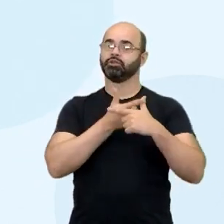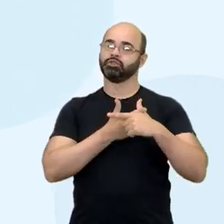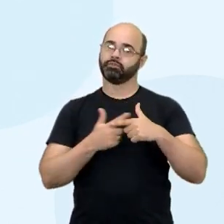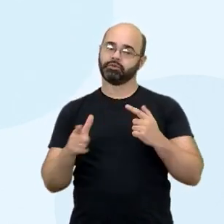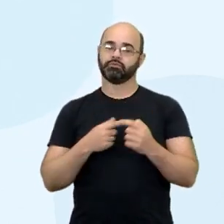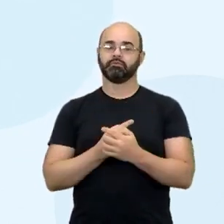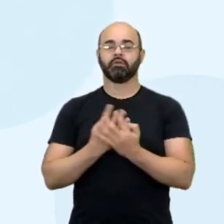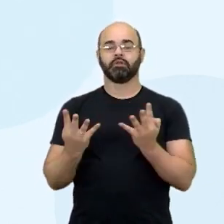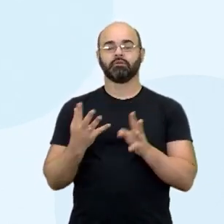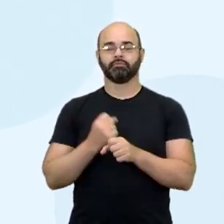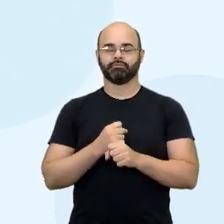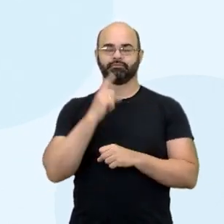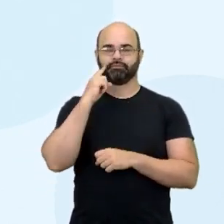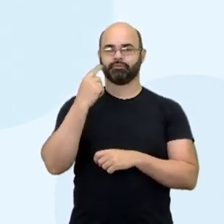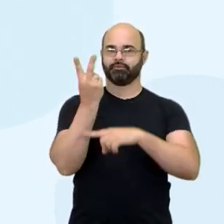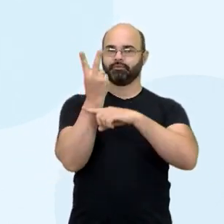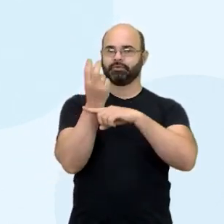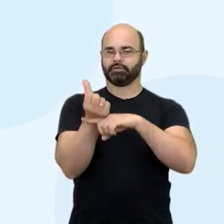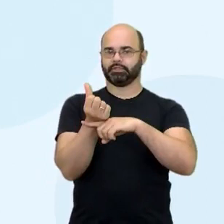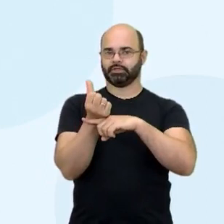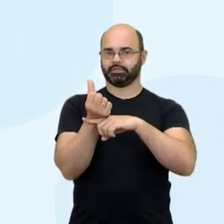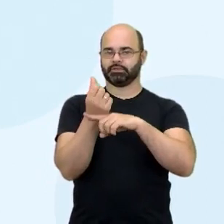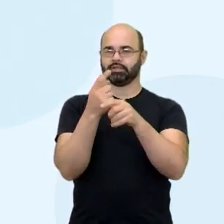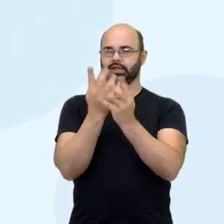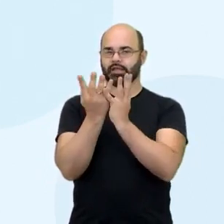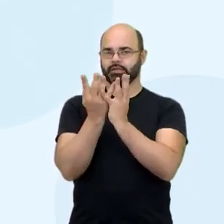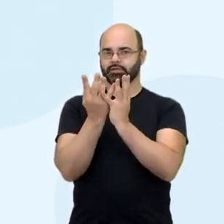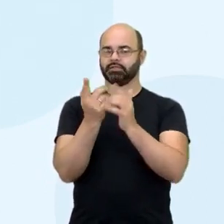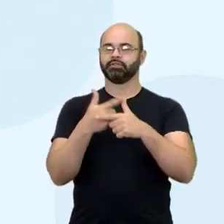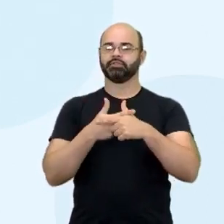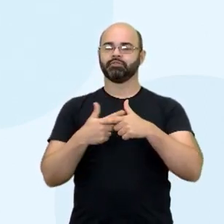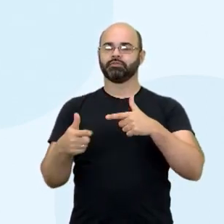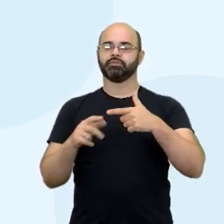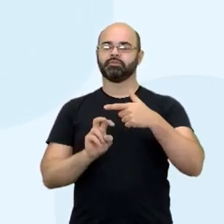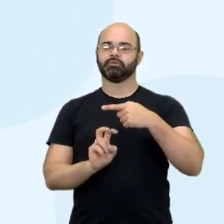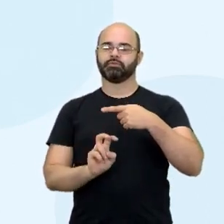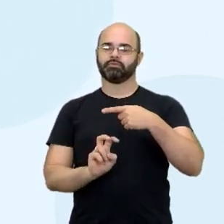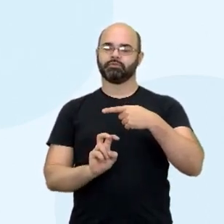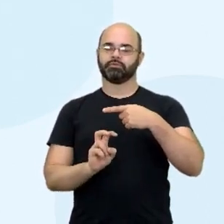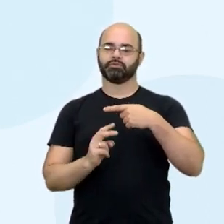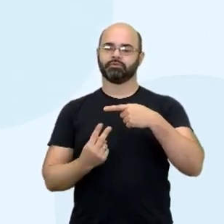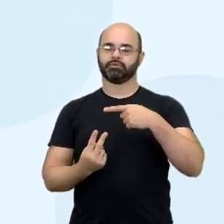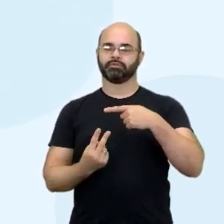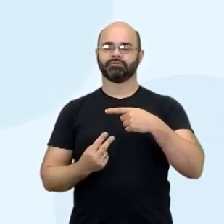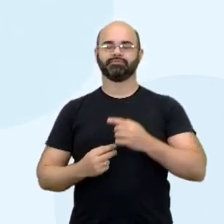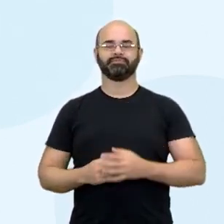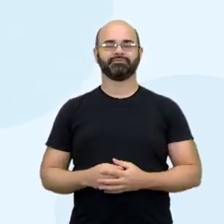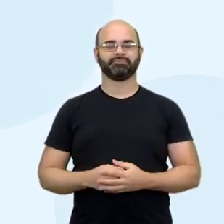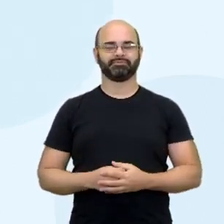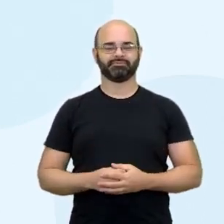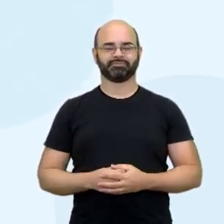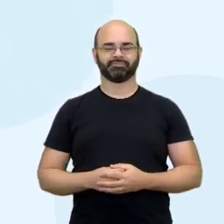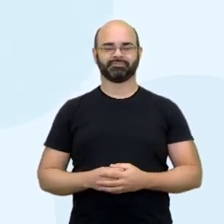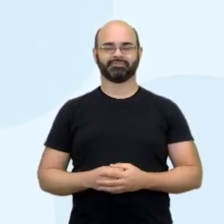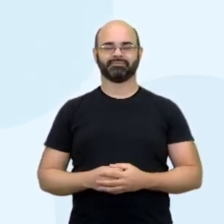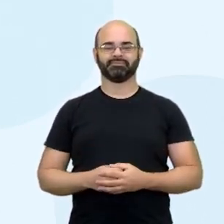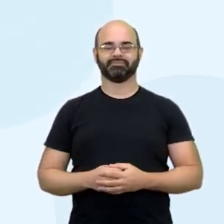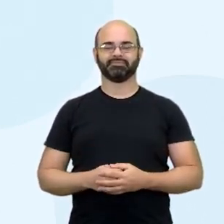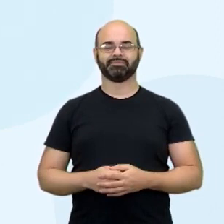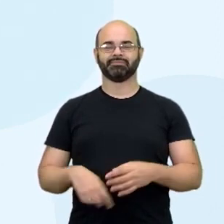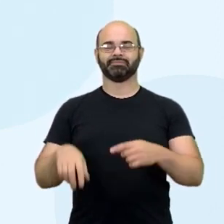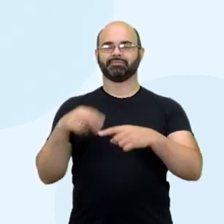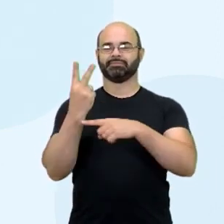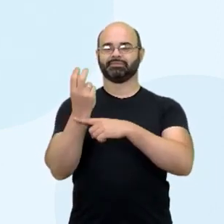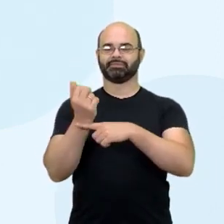aí nós temos, né, que são 26 cartas dividido por 52, né? Nós vamos simplificar essa fração,